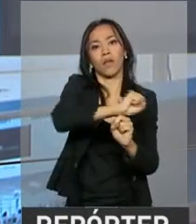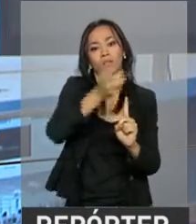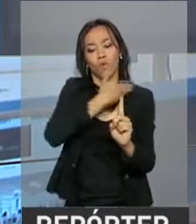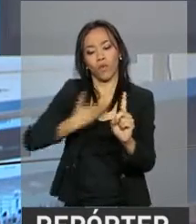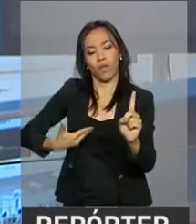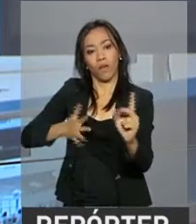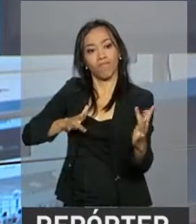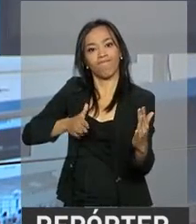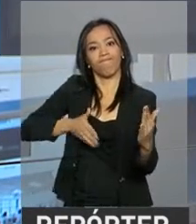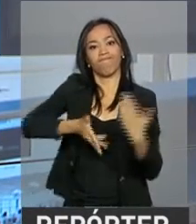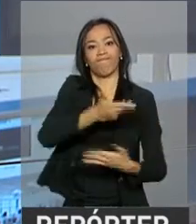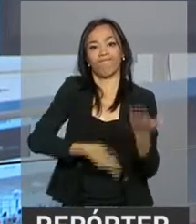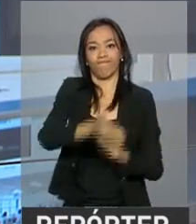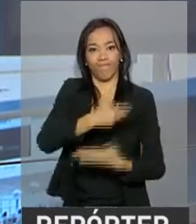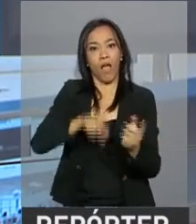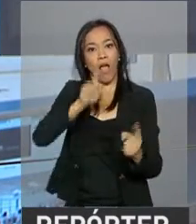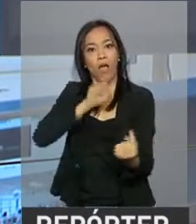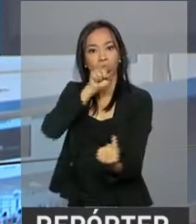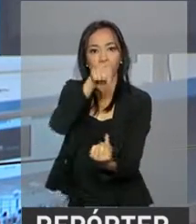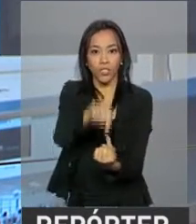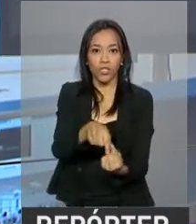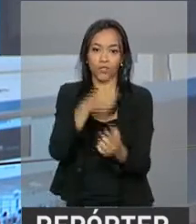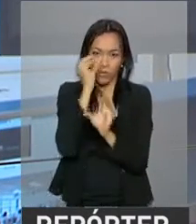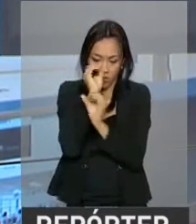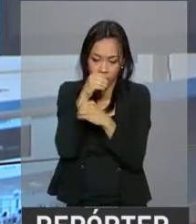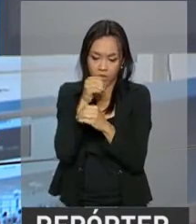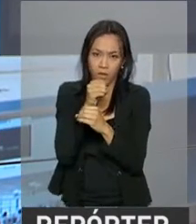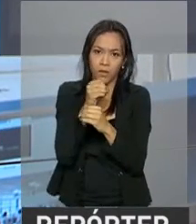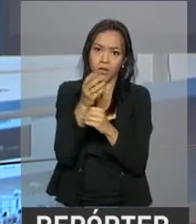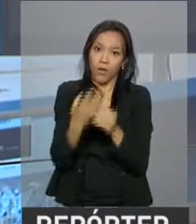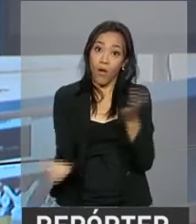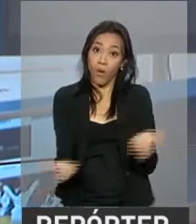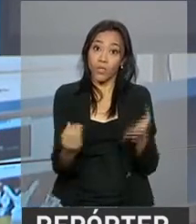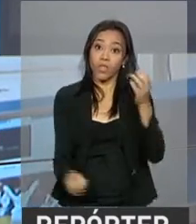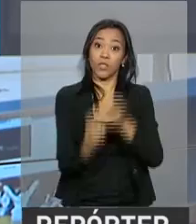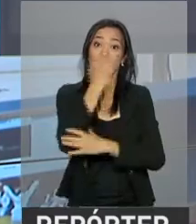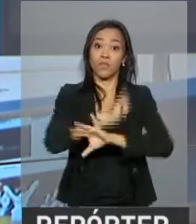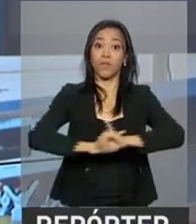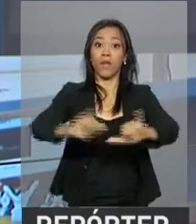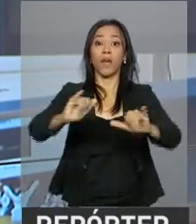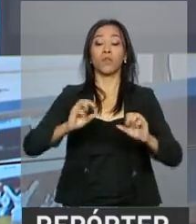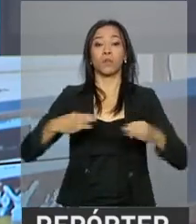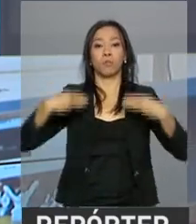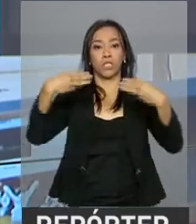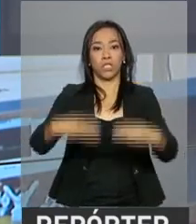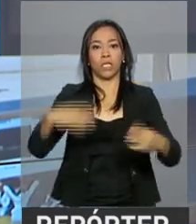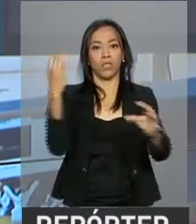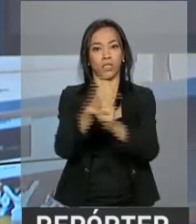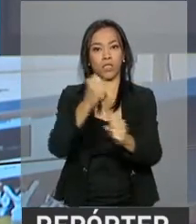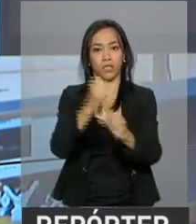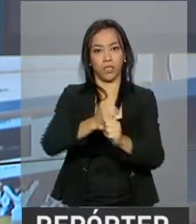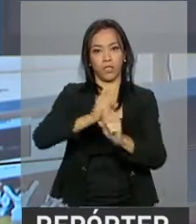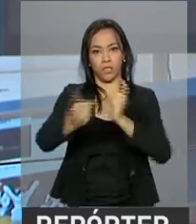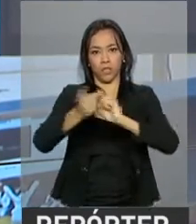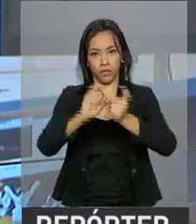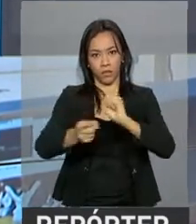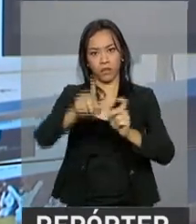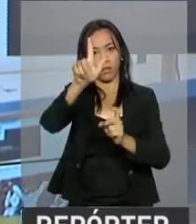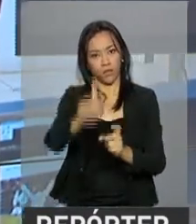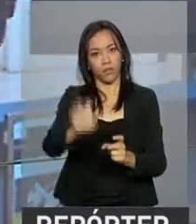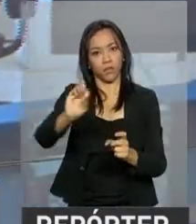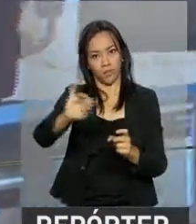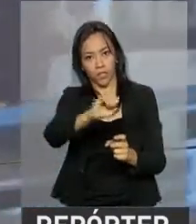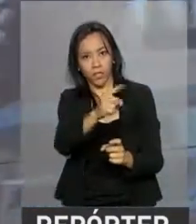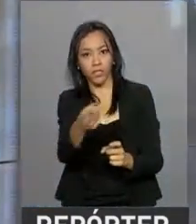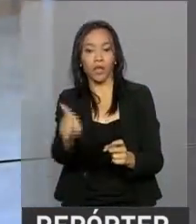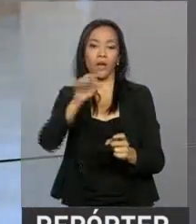eficiente. Essa é a meta do Laboratório de Inovação em Governo, lançado hoje pelo Ministério do Planejamento, Desenvolvimento e Gestão. E a